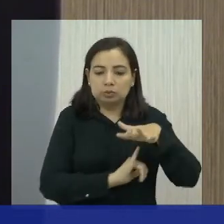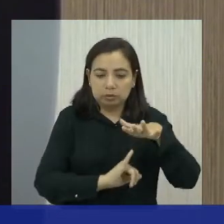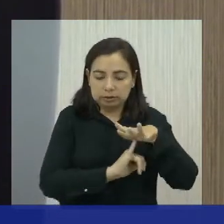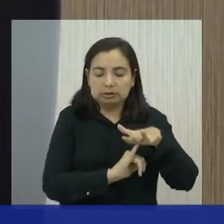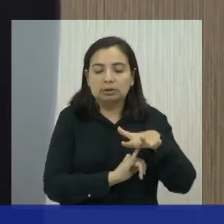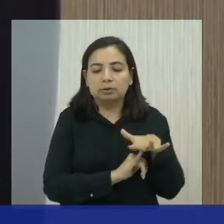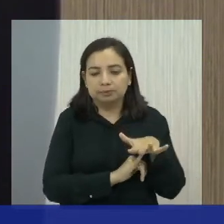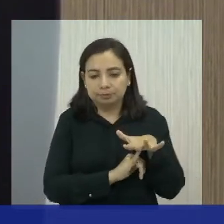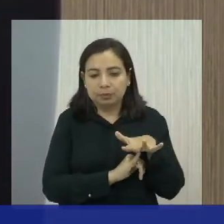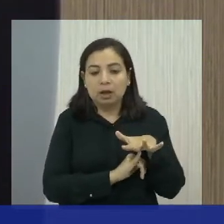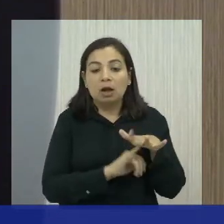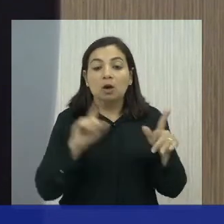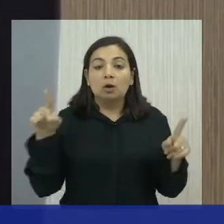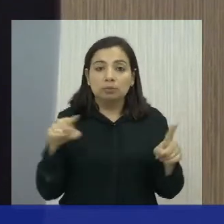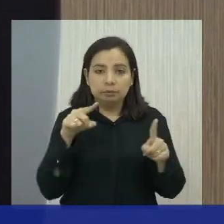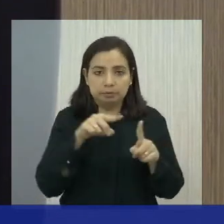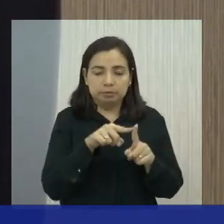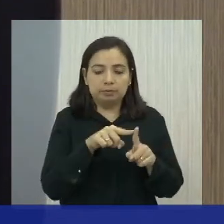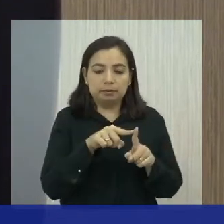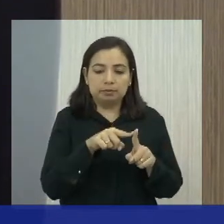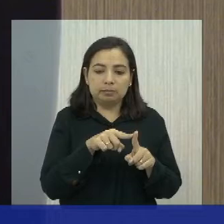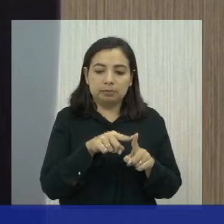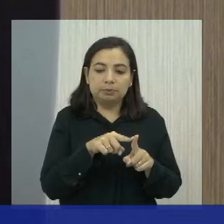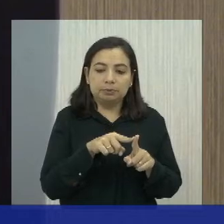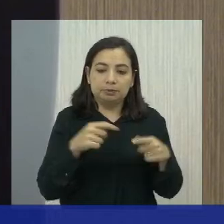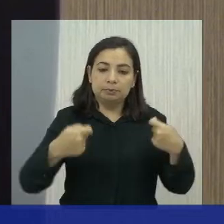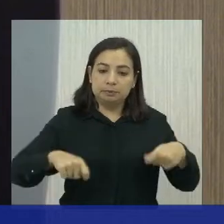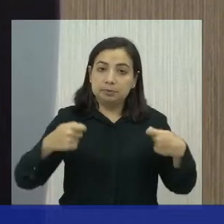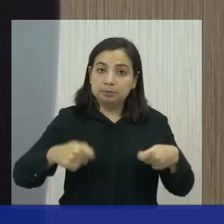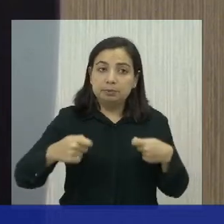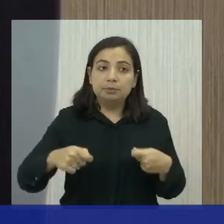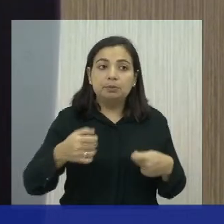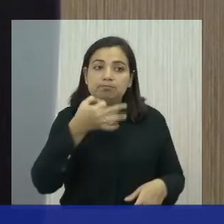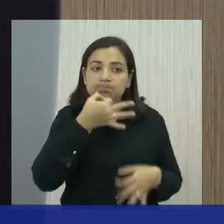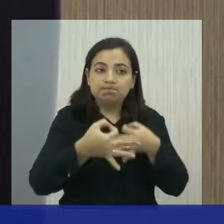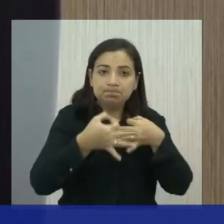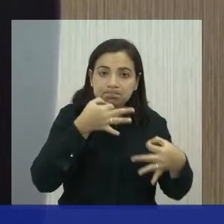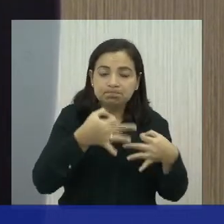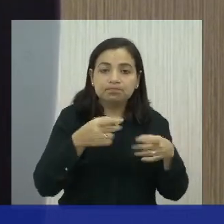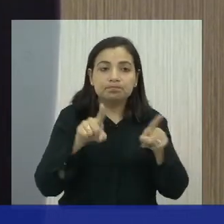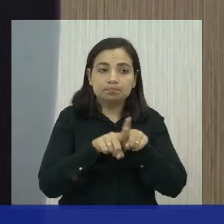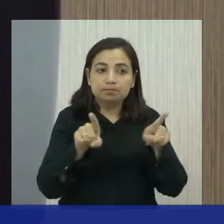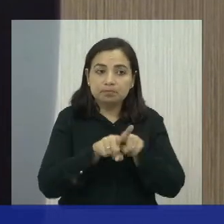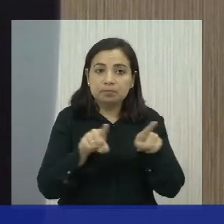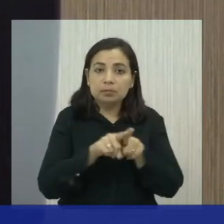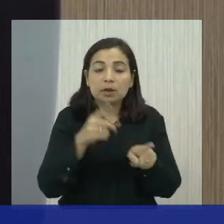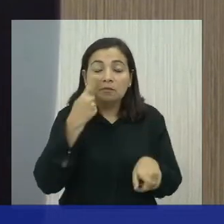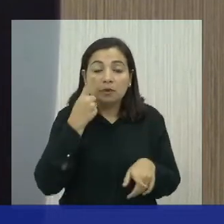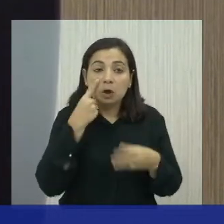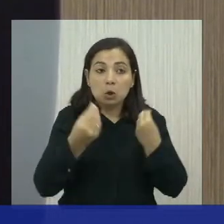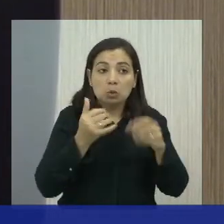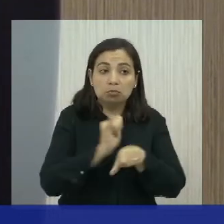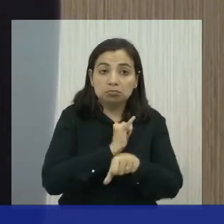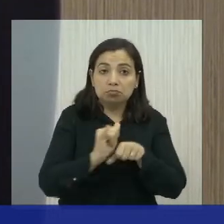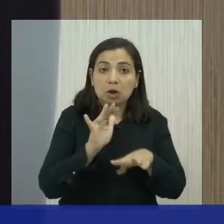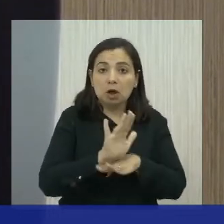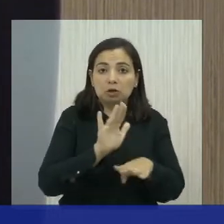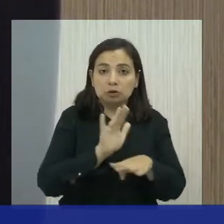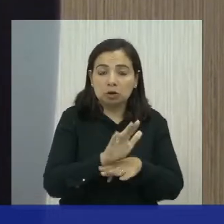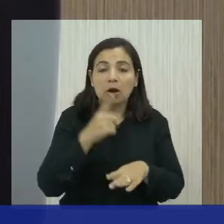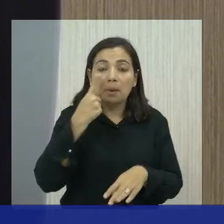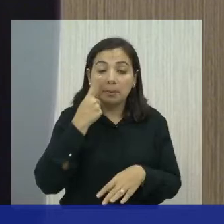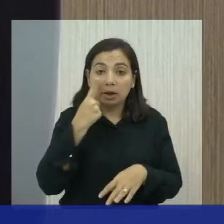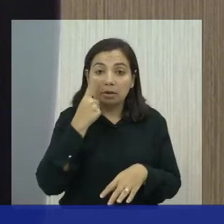municipal. Objetivos: recolher sugestões e contribuições para o processo decisório